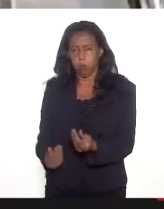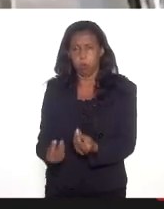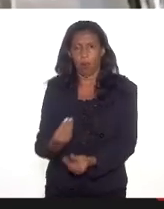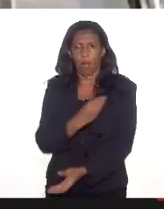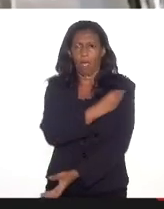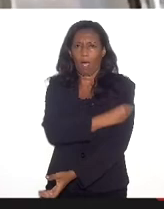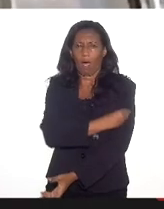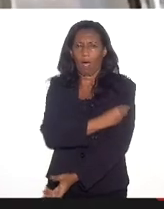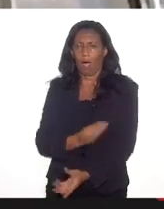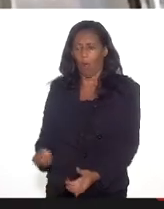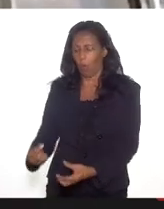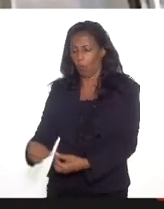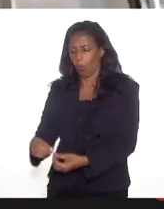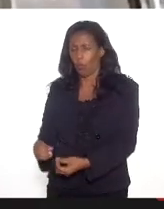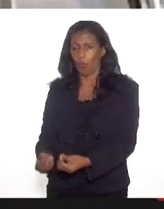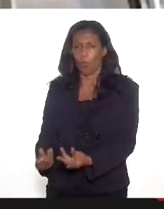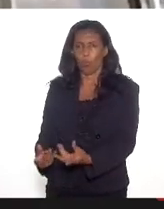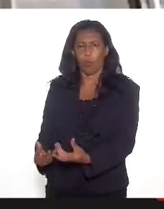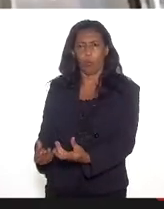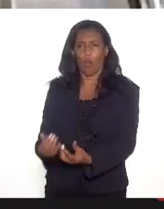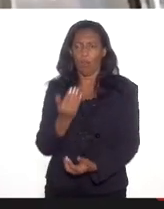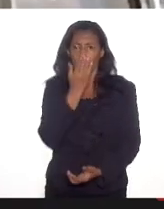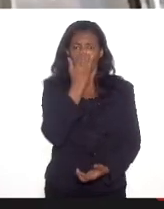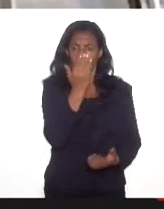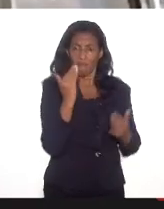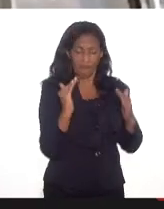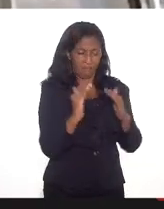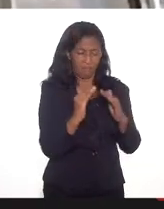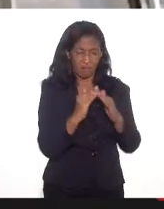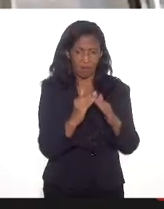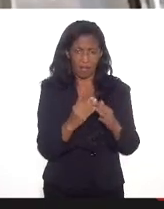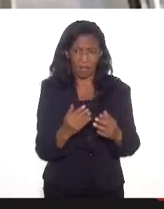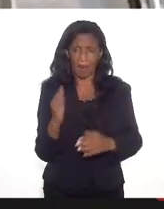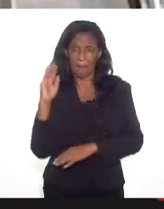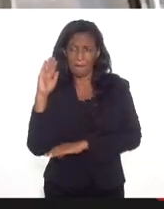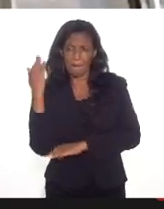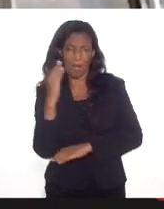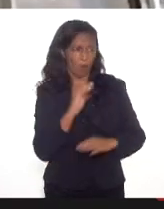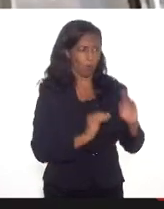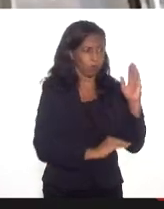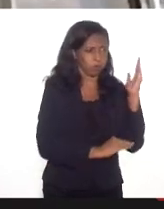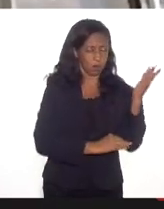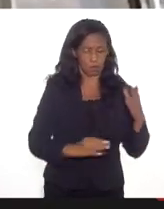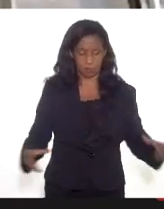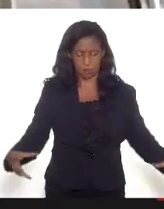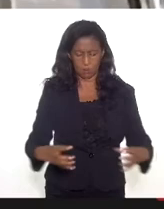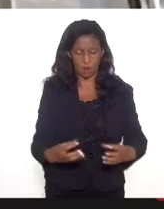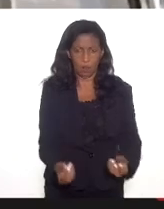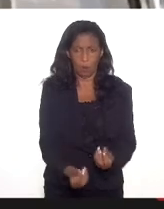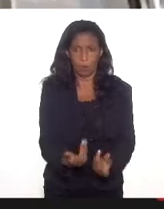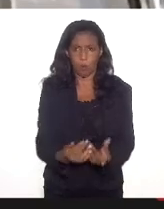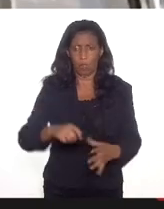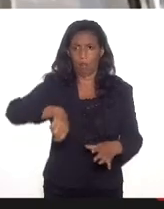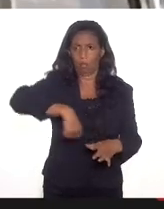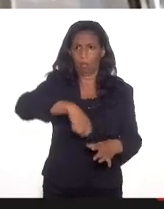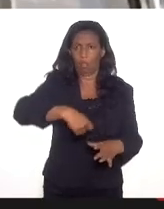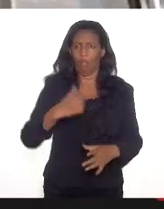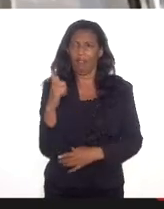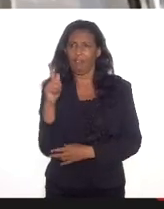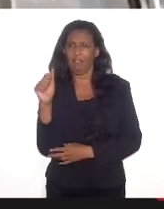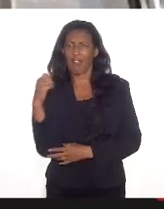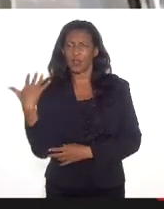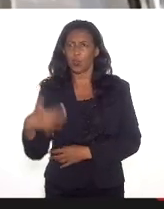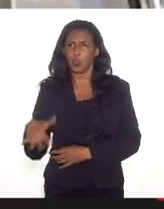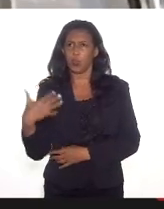quintal para poder ou na frente da casa para poder cozinhar porque gás é muito caro é impossível ter as